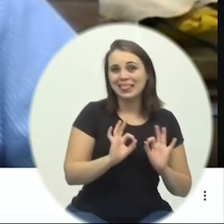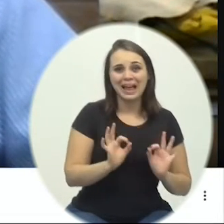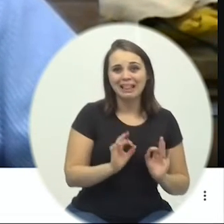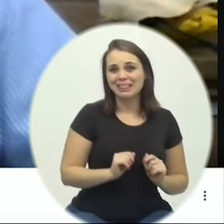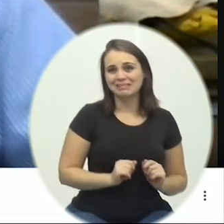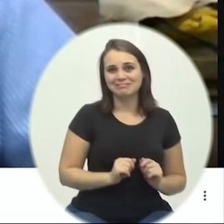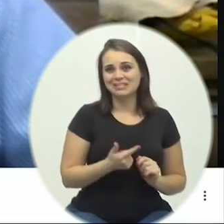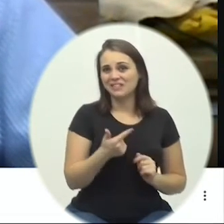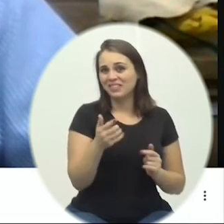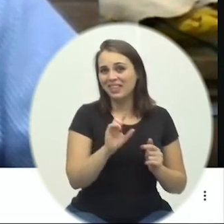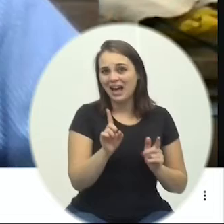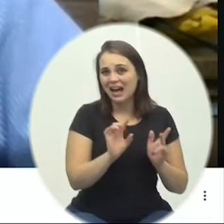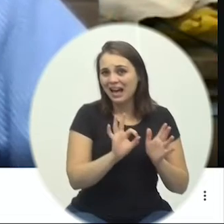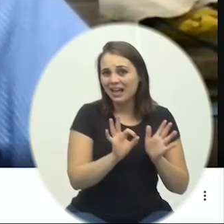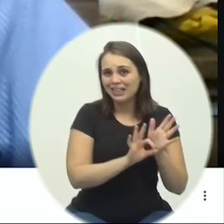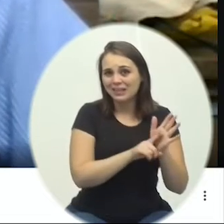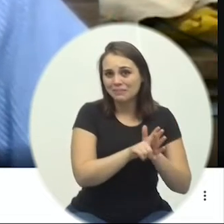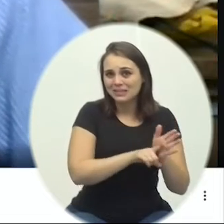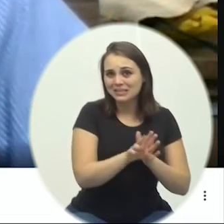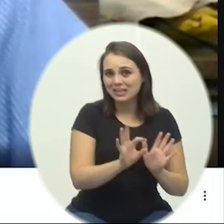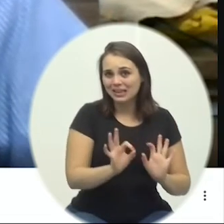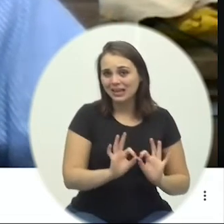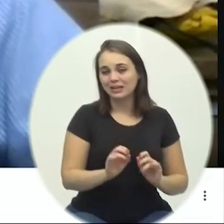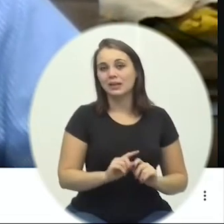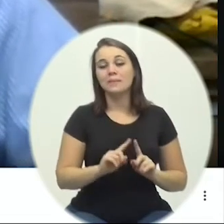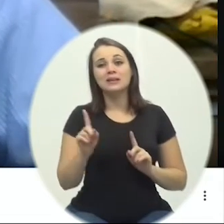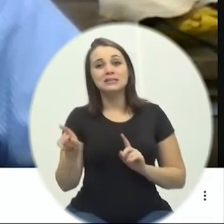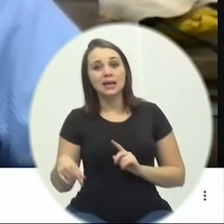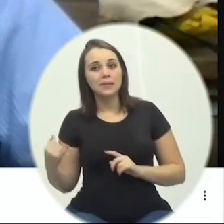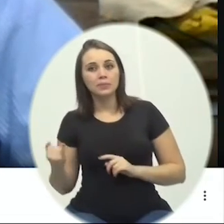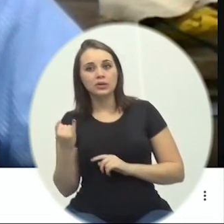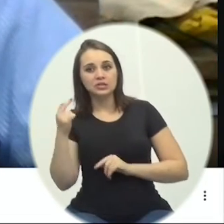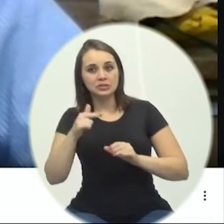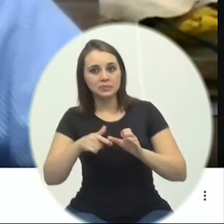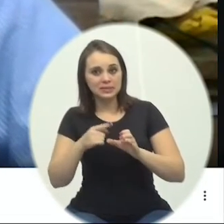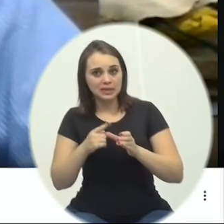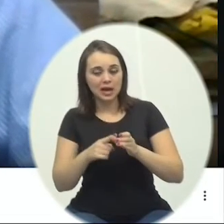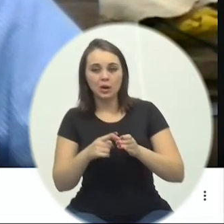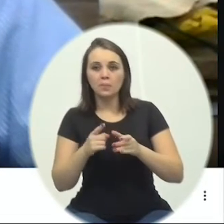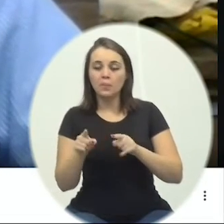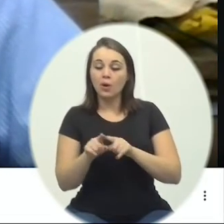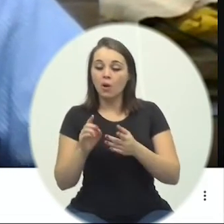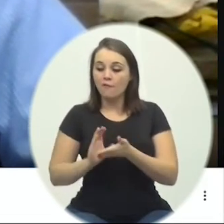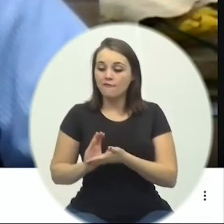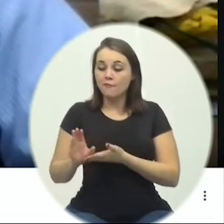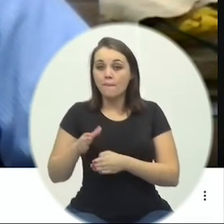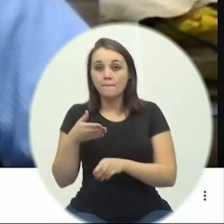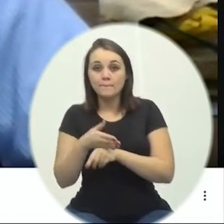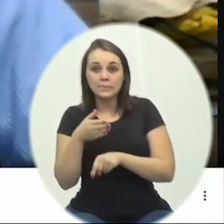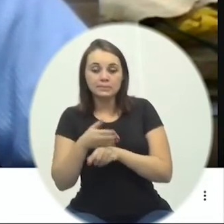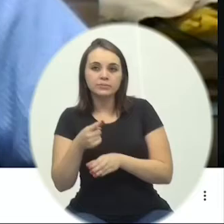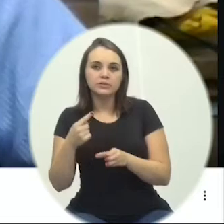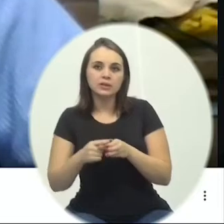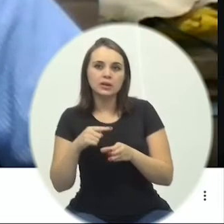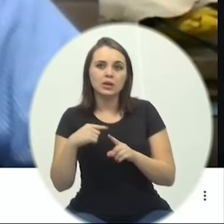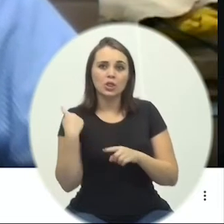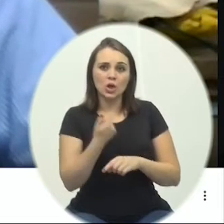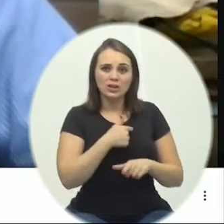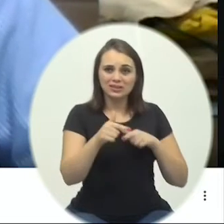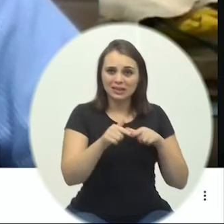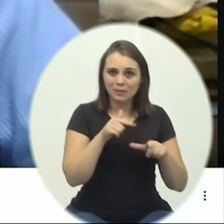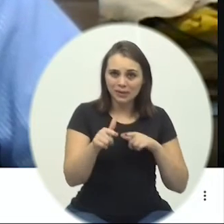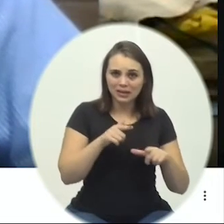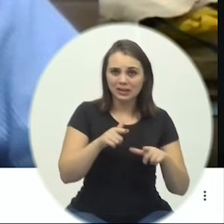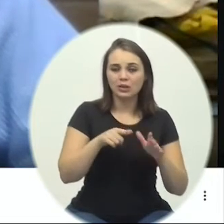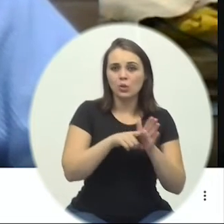para o município? Para começar, pelo Fundo de Participação dos Municípios, né? Então, nós estamos trabalhando, a princípio, com dados de 2010, último